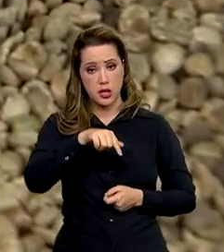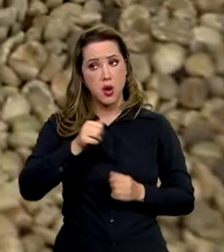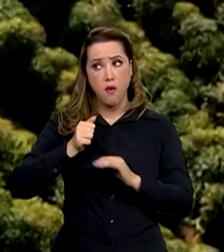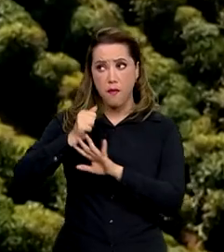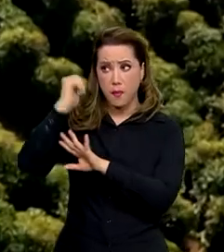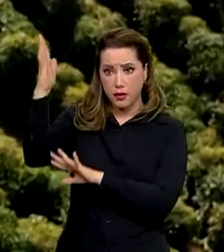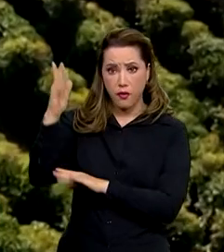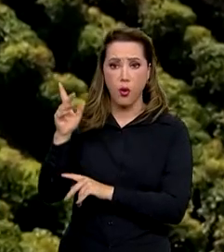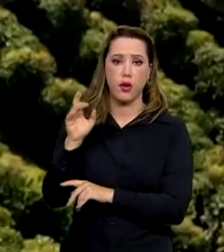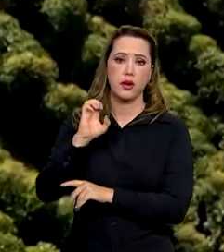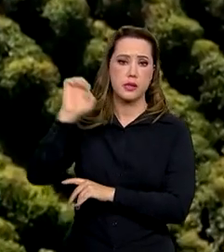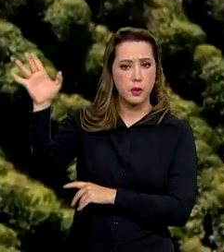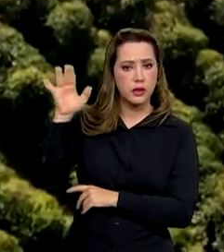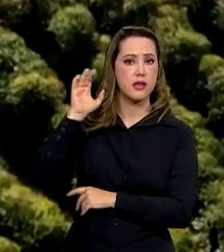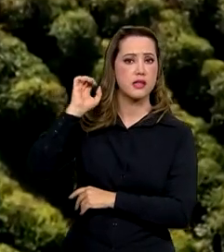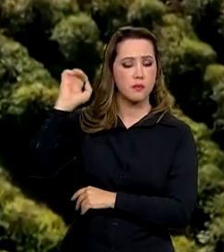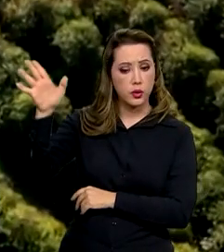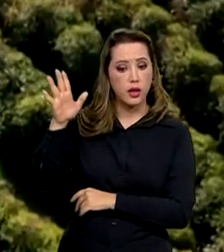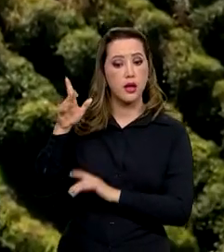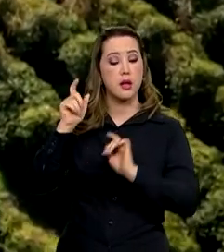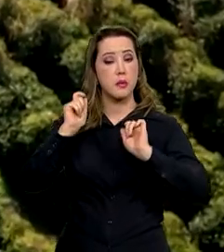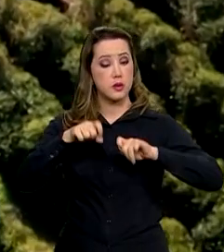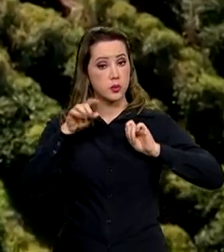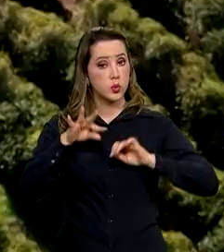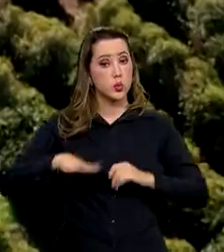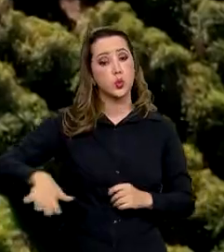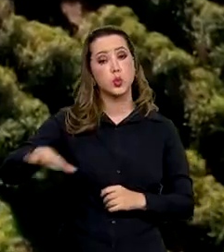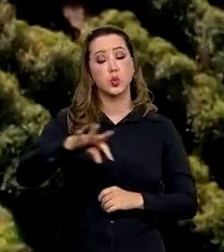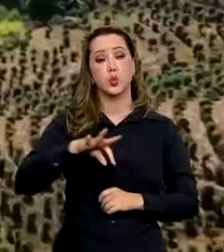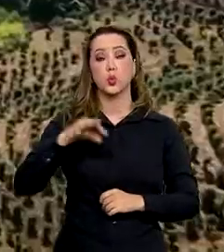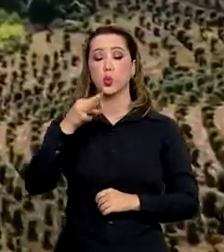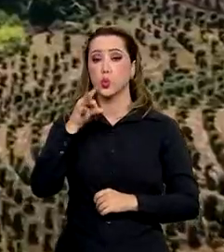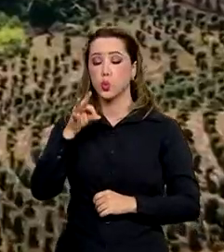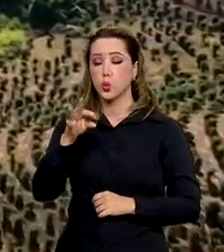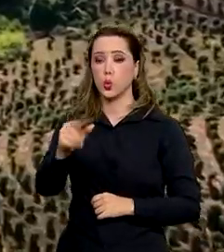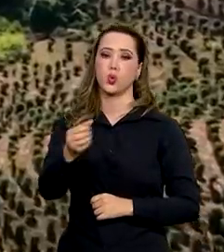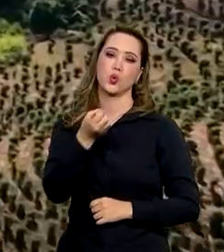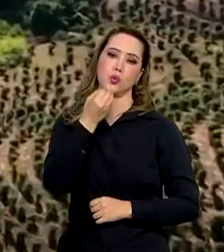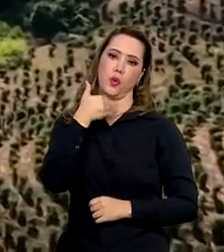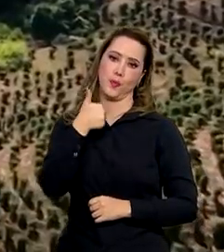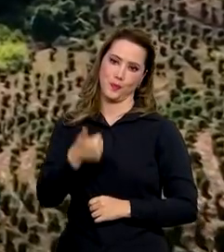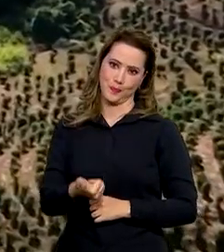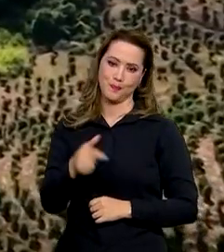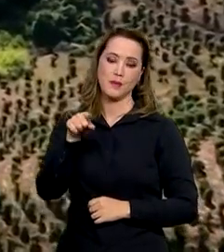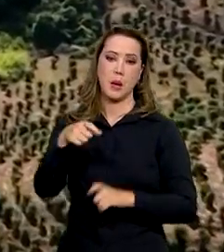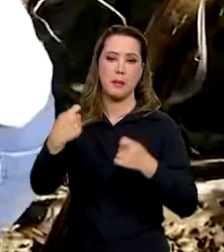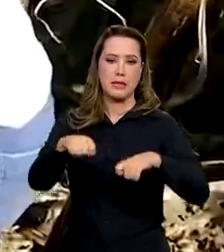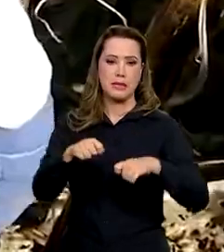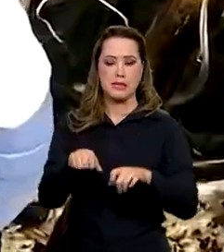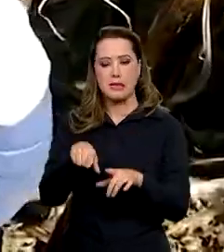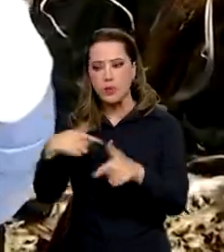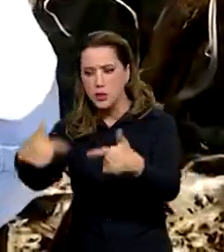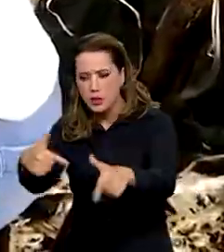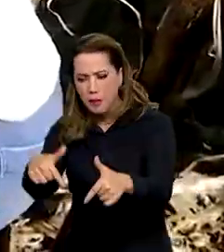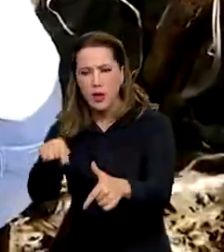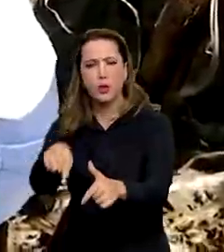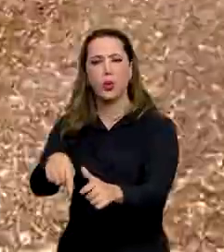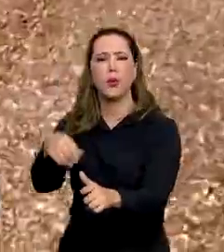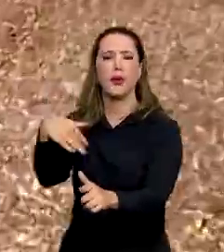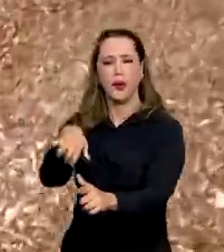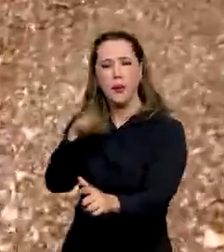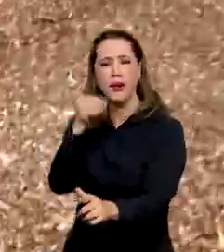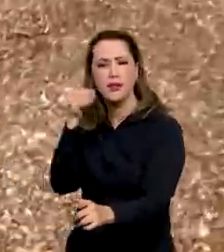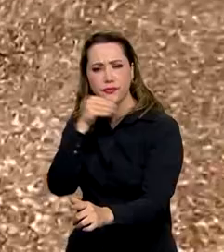exportada. Para que seja uma cadeia produtiva em que todos ganhem, é preciso que a parte mais frágil,